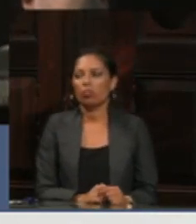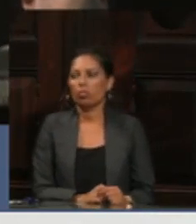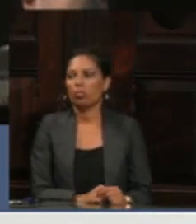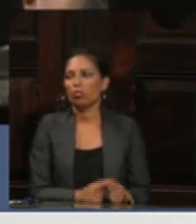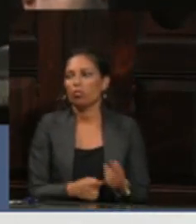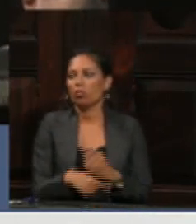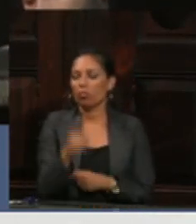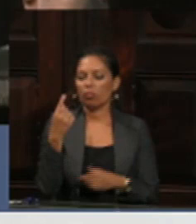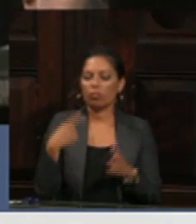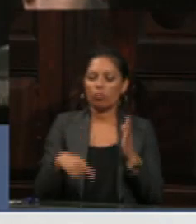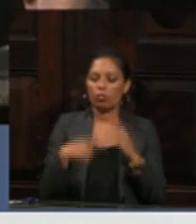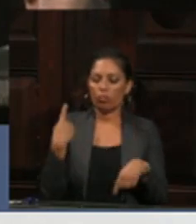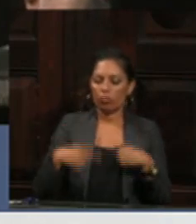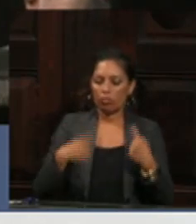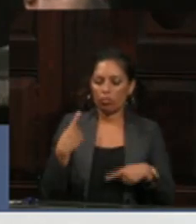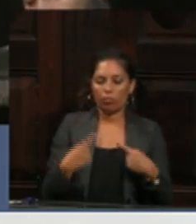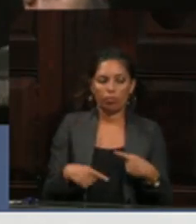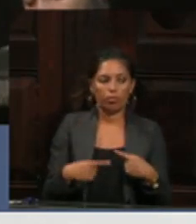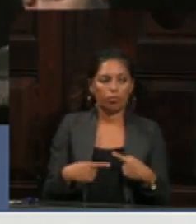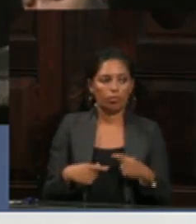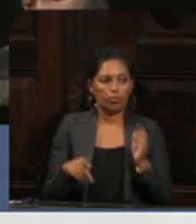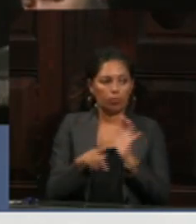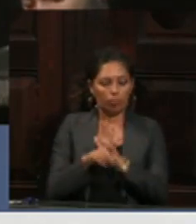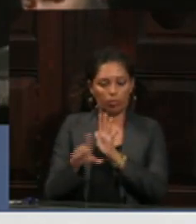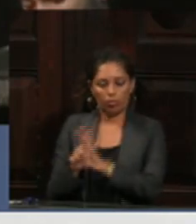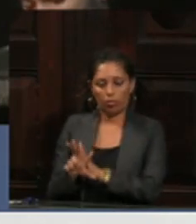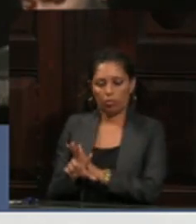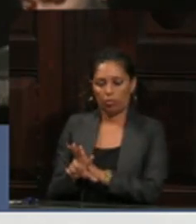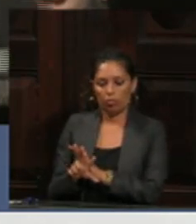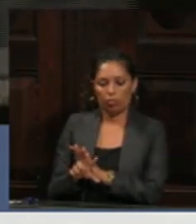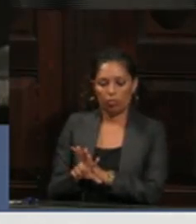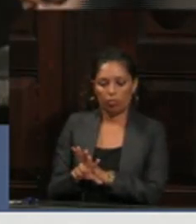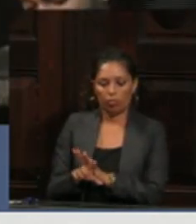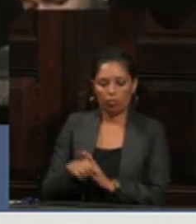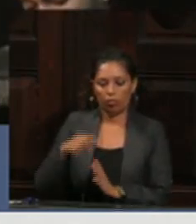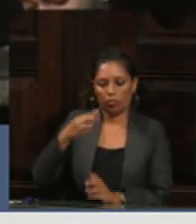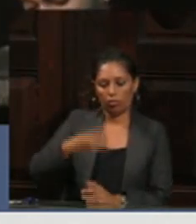Em primeira discussão, projeto de lei